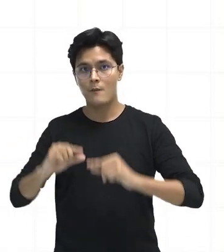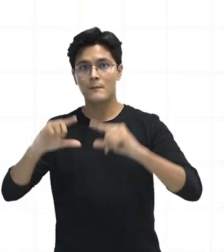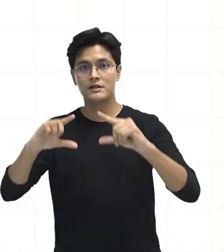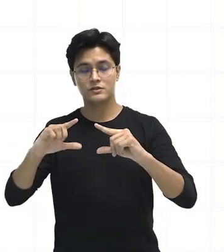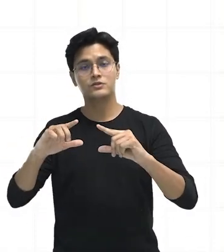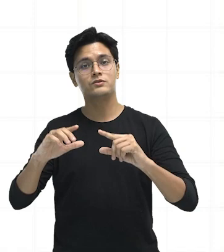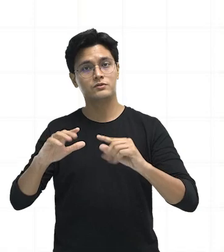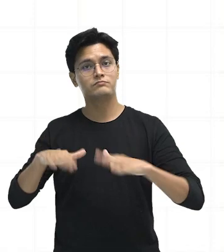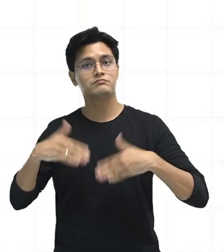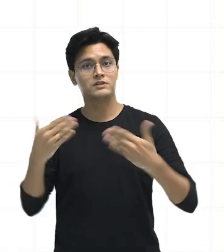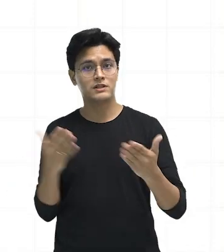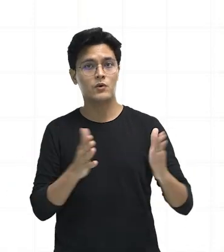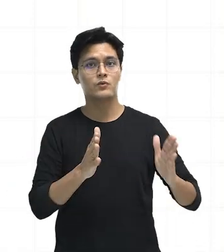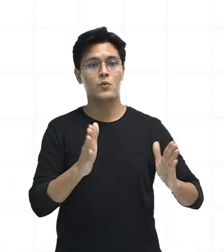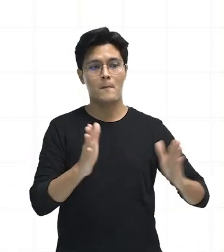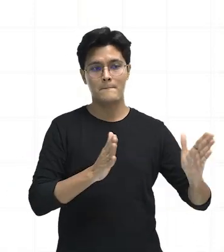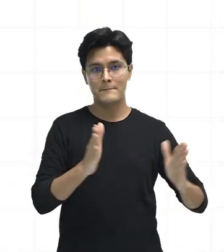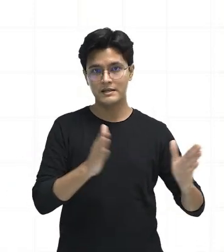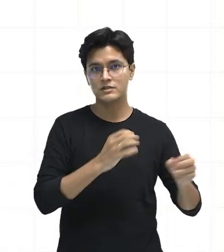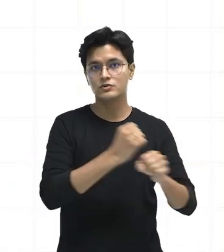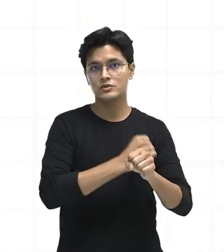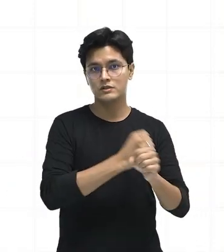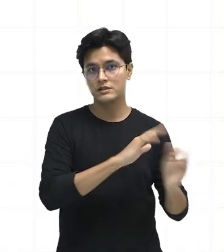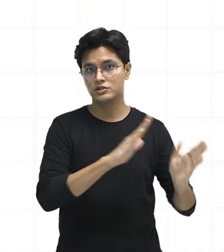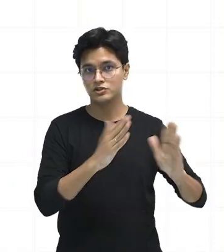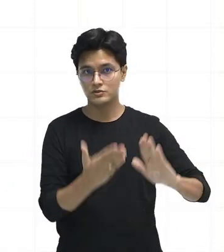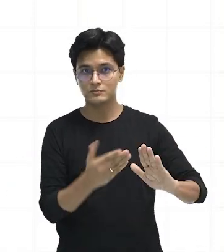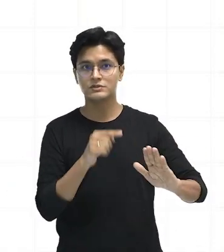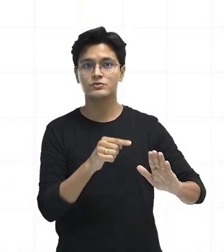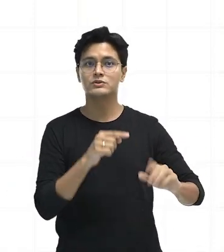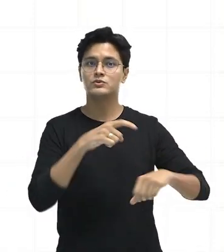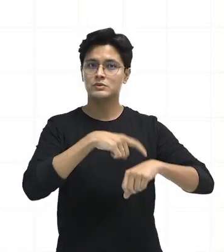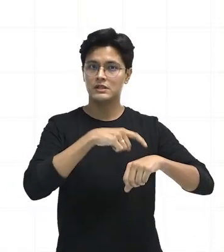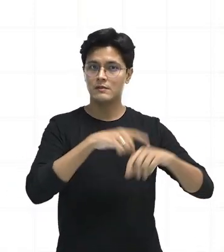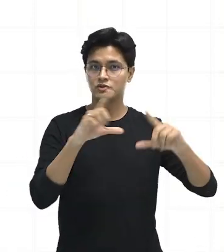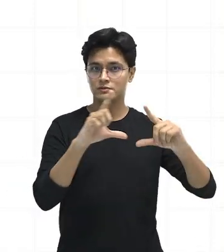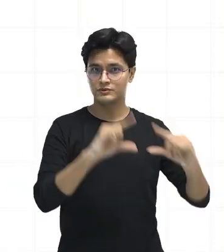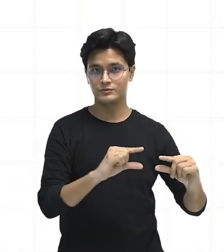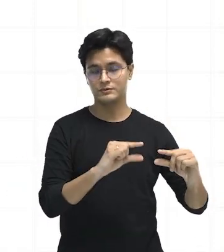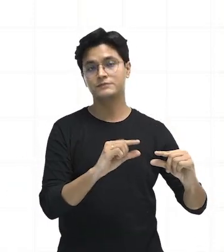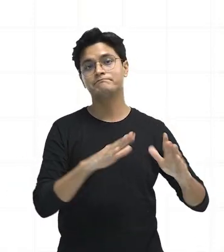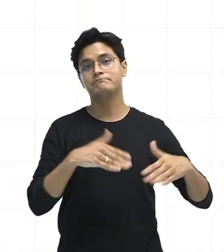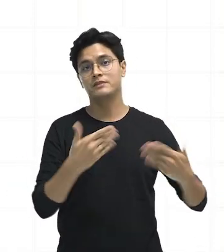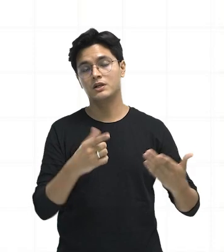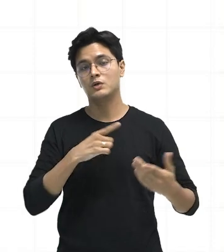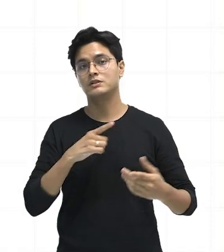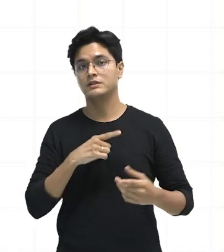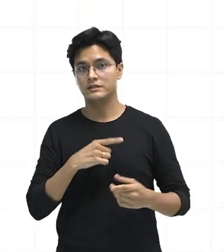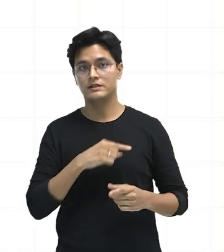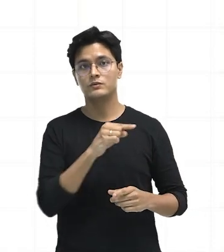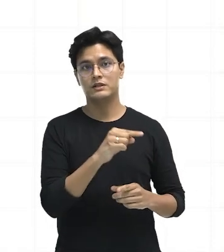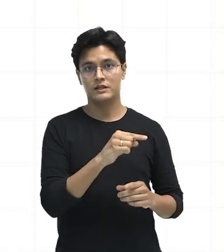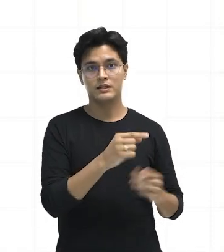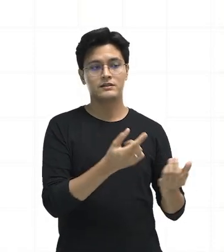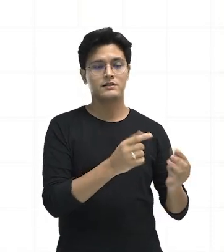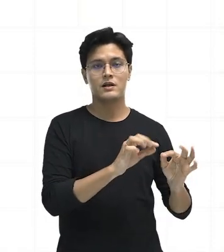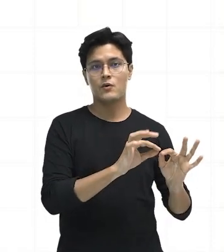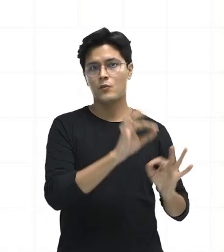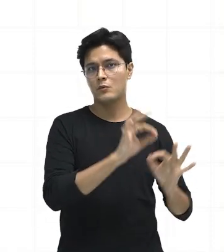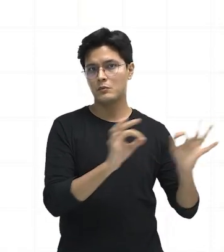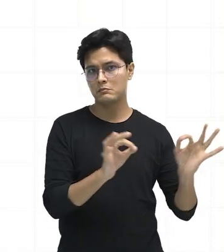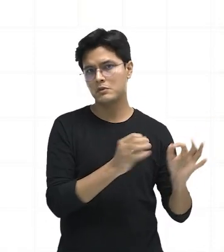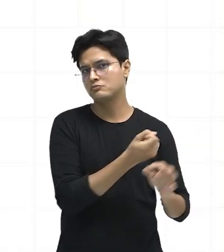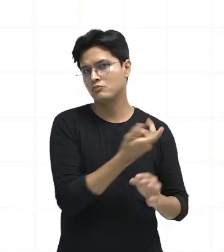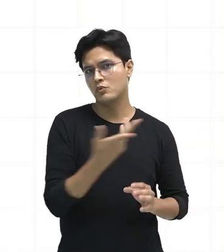realizar o mesmo serviço será diminuído. Então, nós temos duas grandezas inversamente